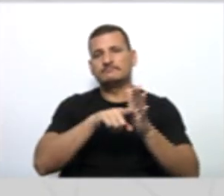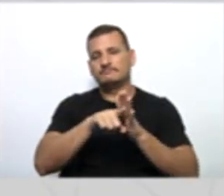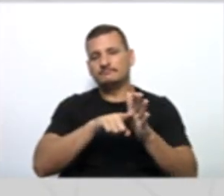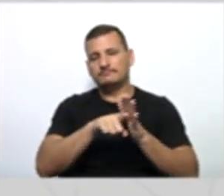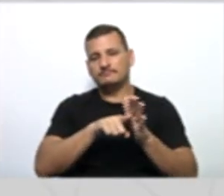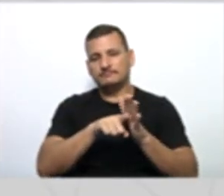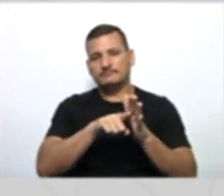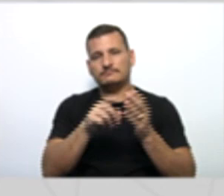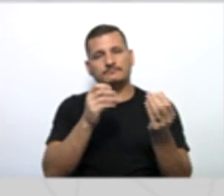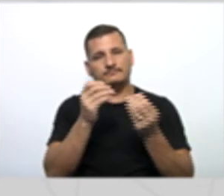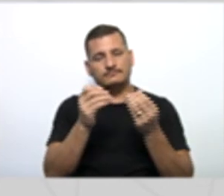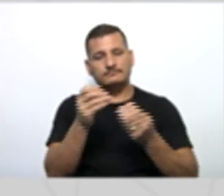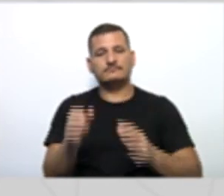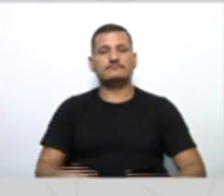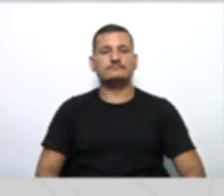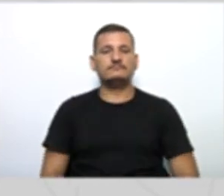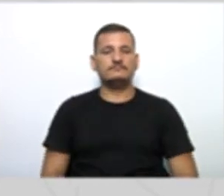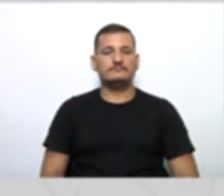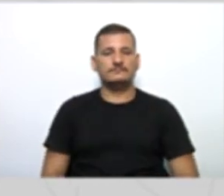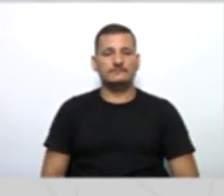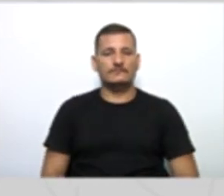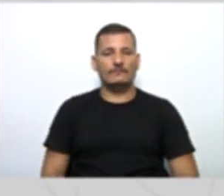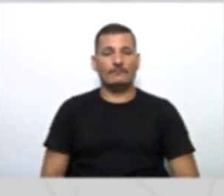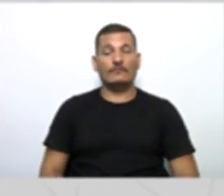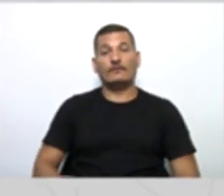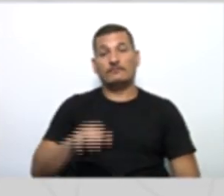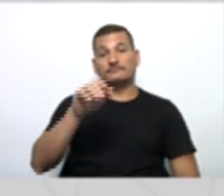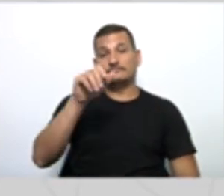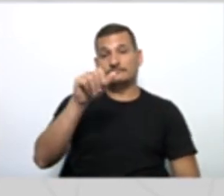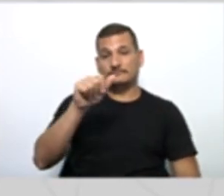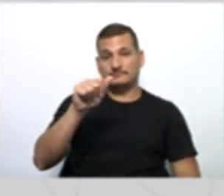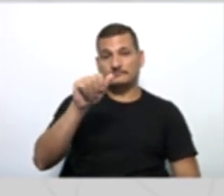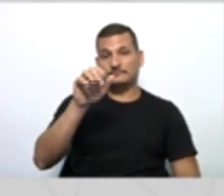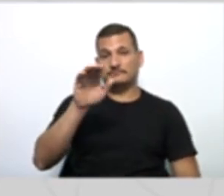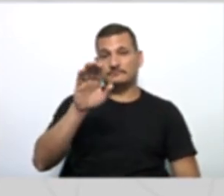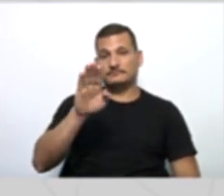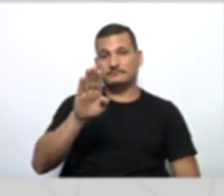de pesquisa, ele tem, segundo a ABNT, a